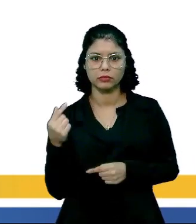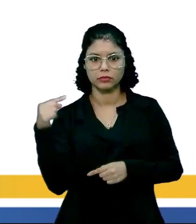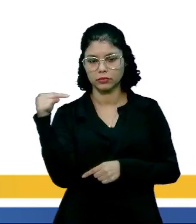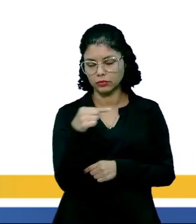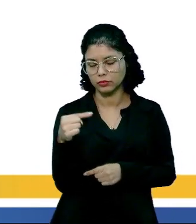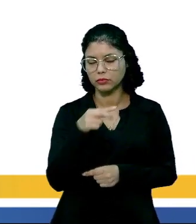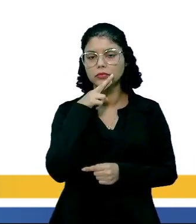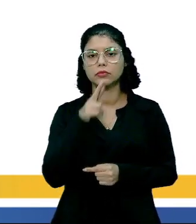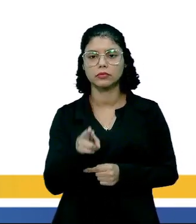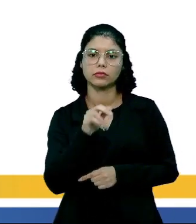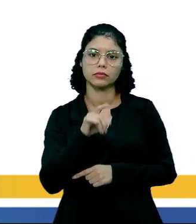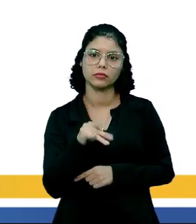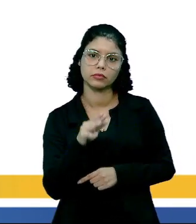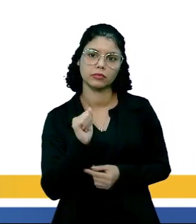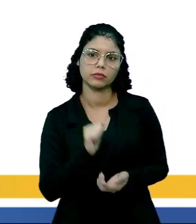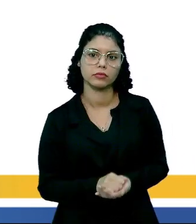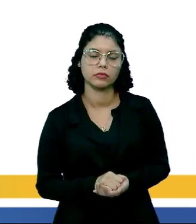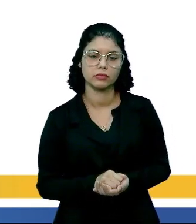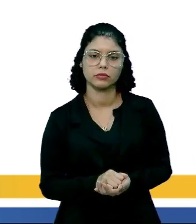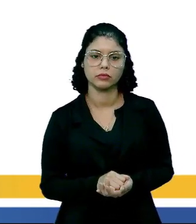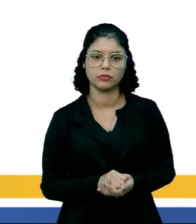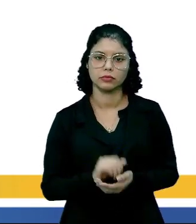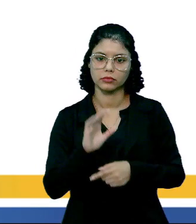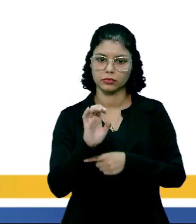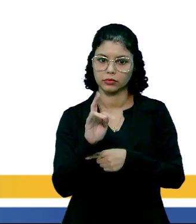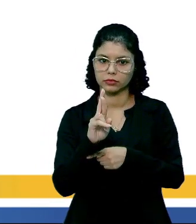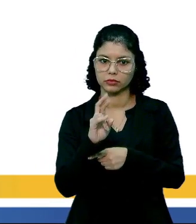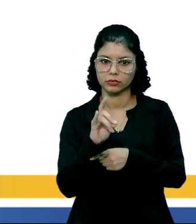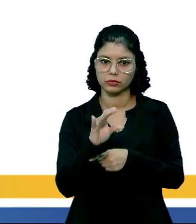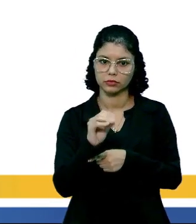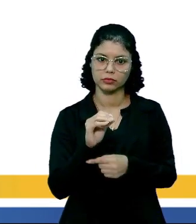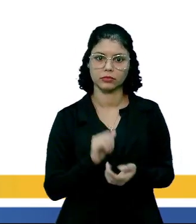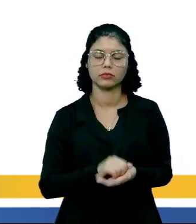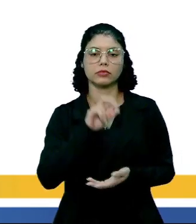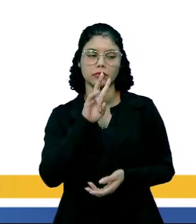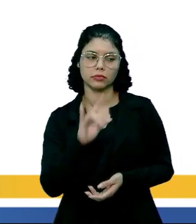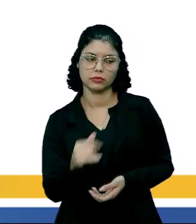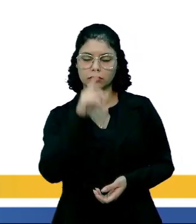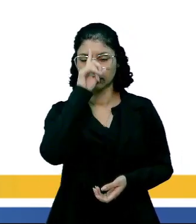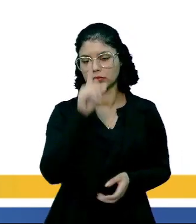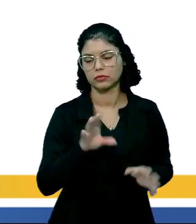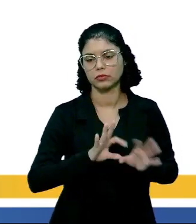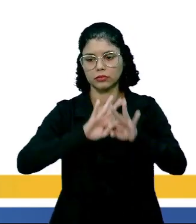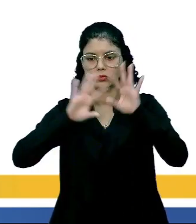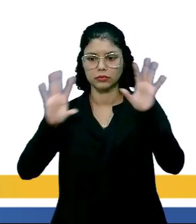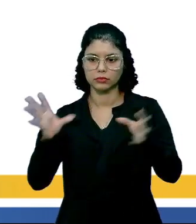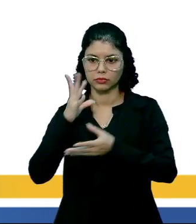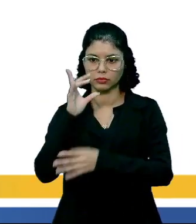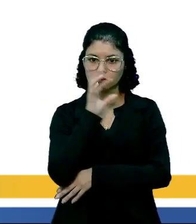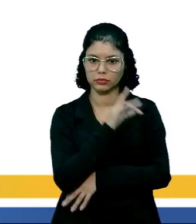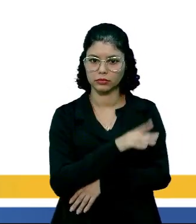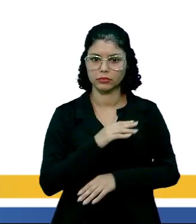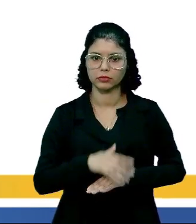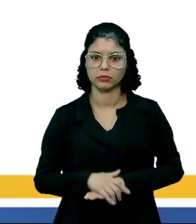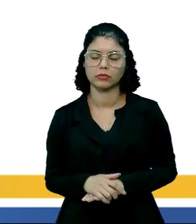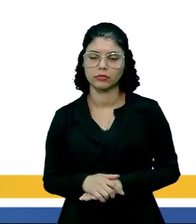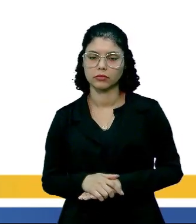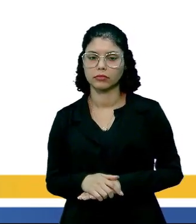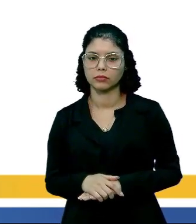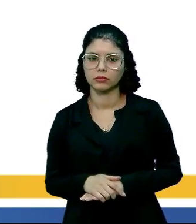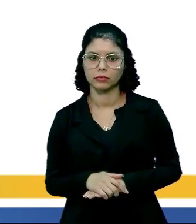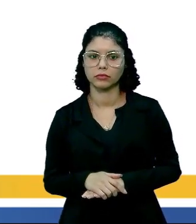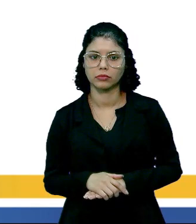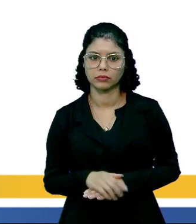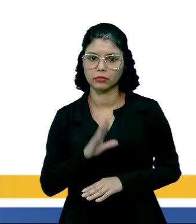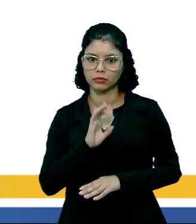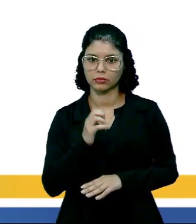a variação de entalpia ela é exotérmica a reação ela vai liberar calor e qual é o valor da é 2